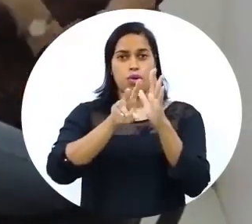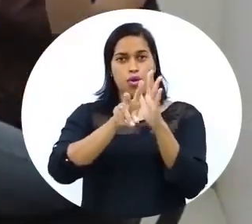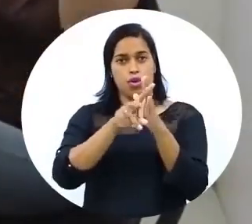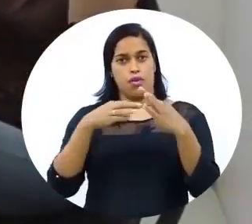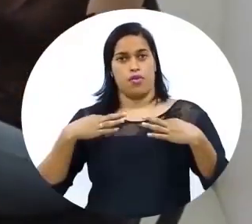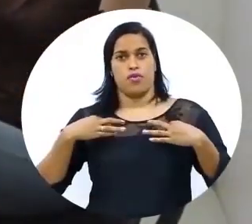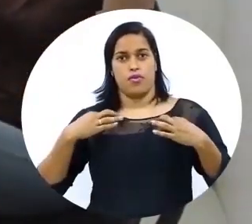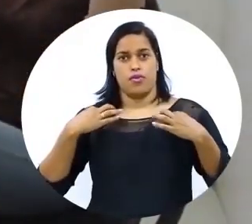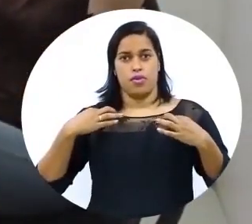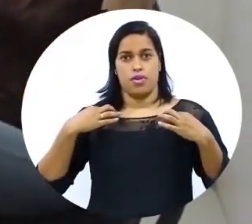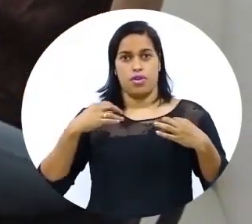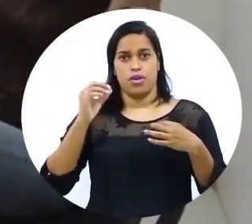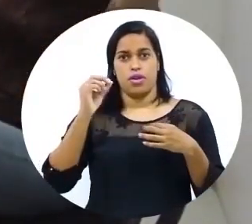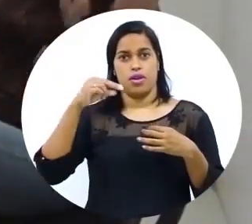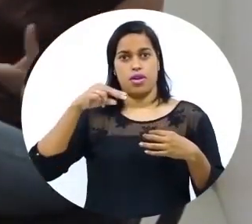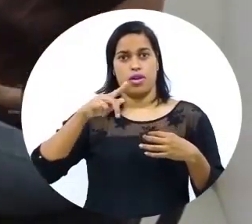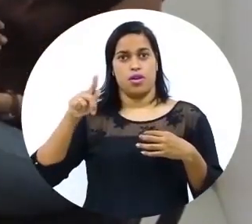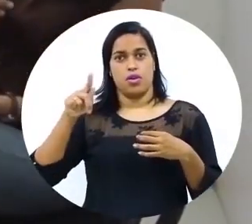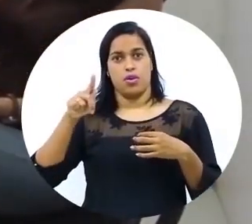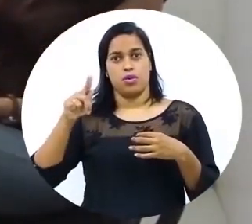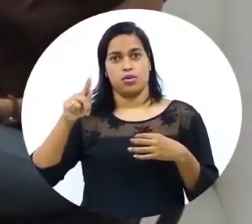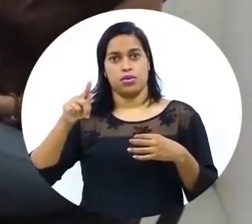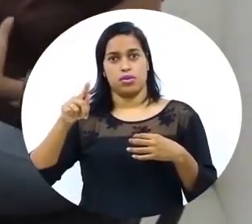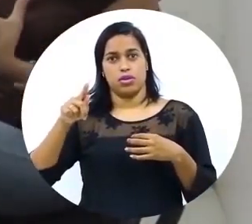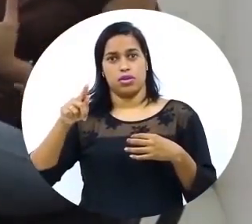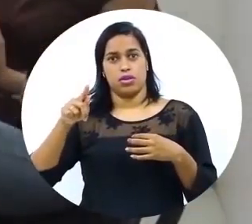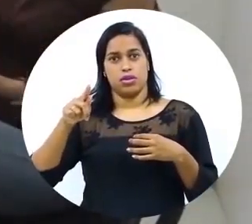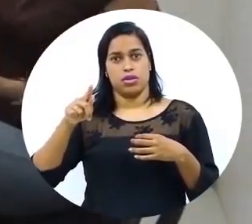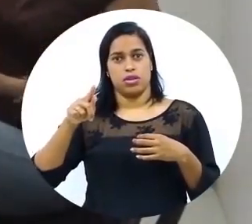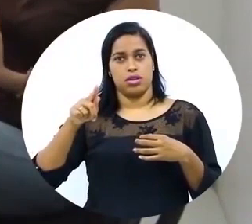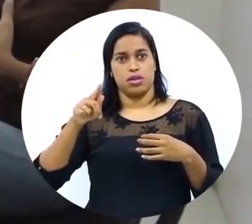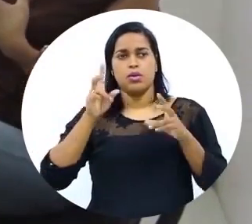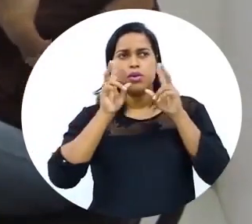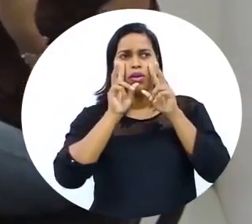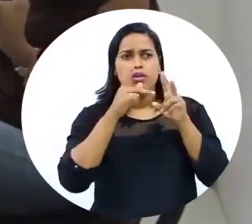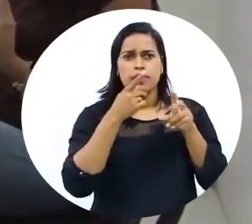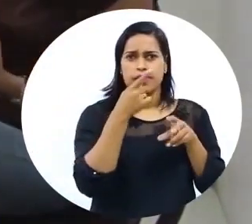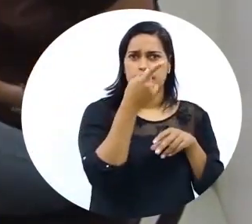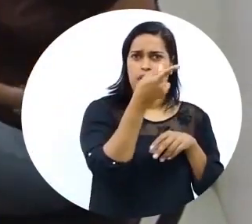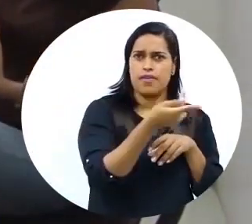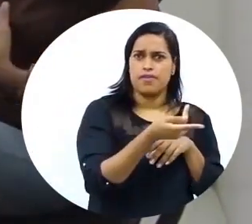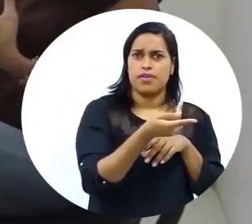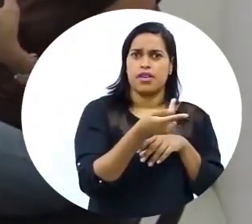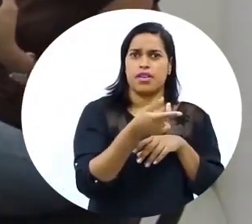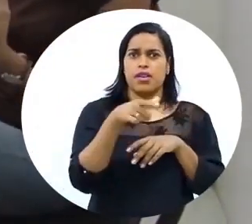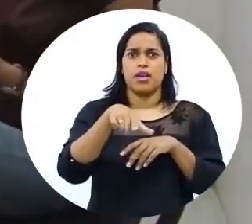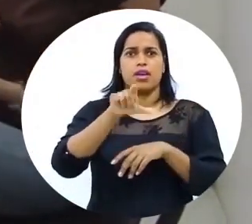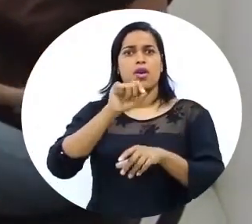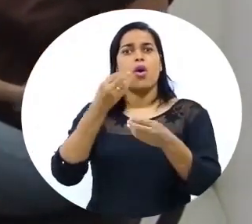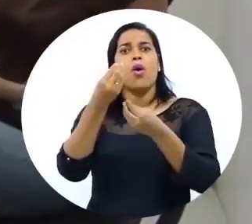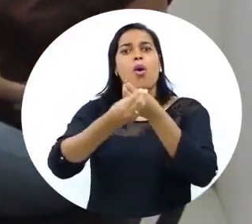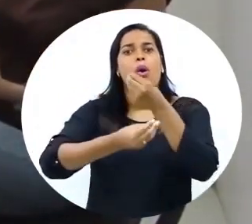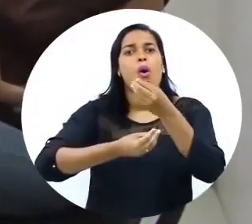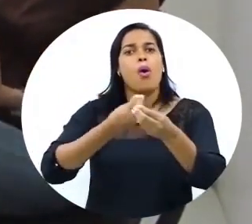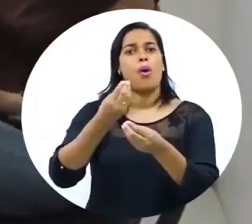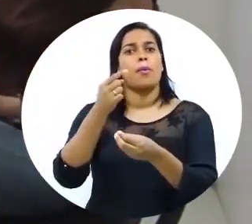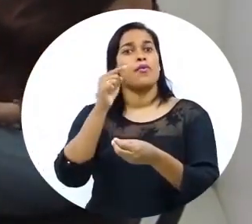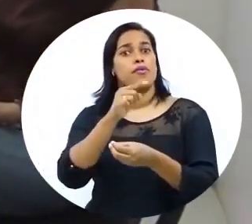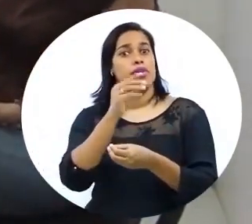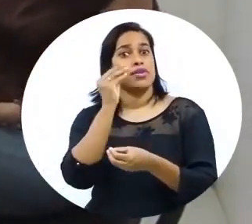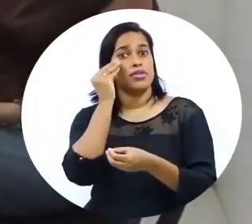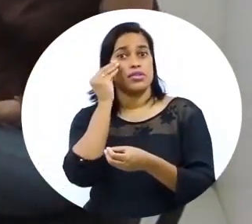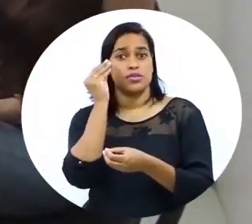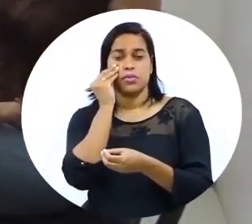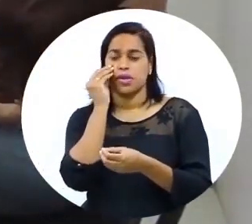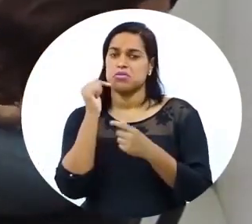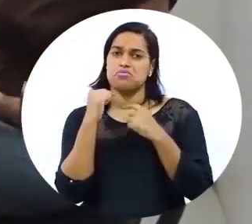fui voluntariado da ONG X. E, na verdade, quando a gente vai falar no processo de entrevista, como é que foi essa experiência?